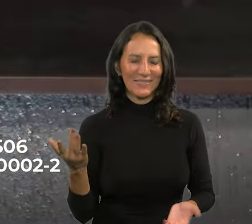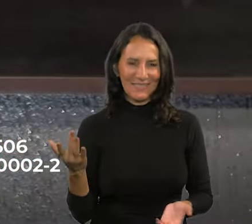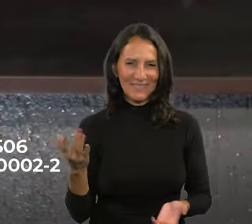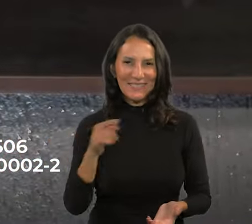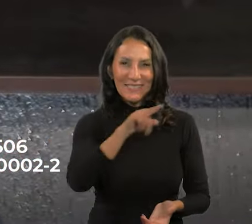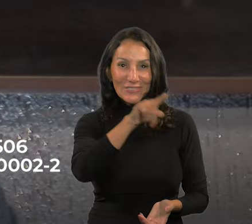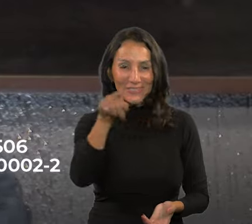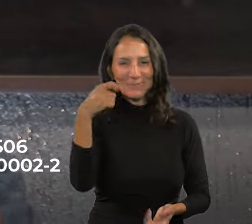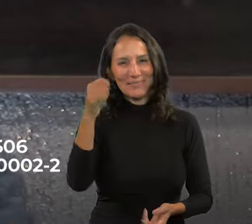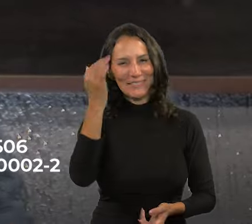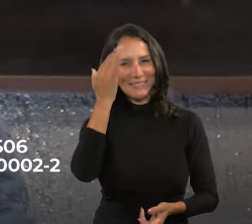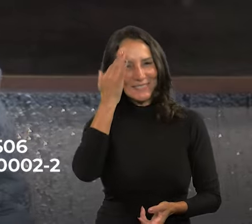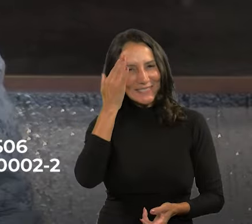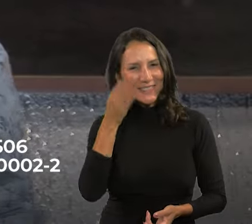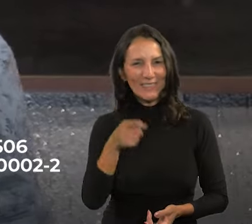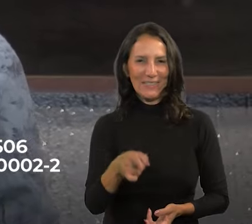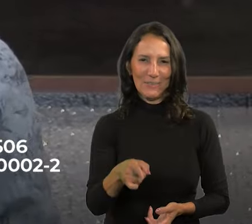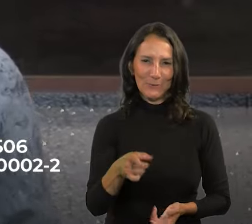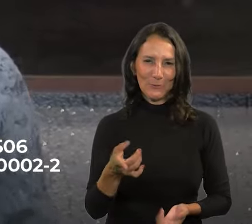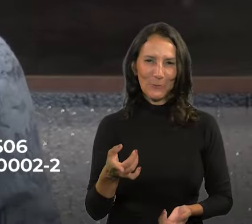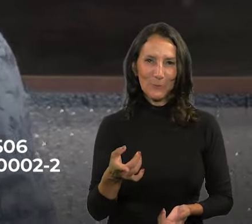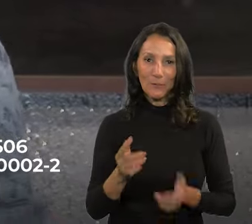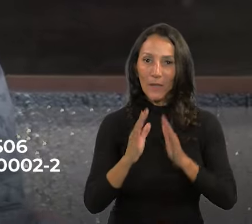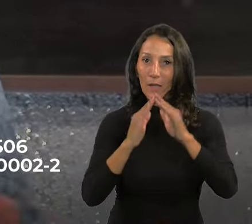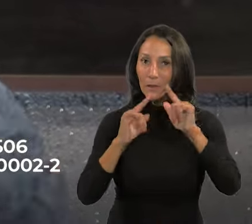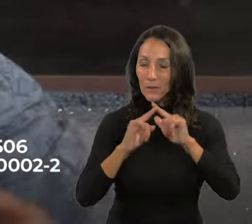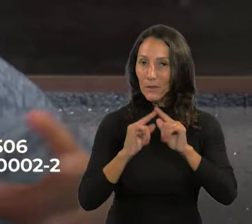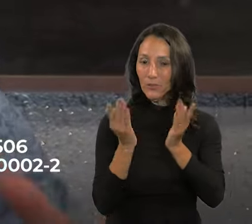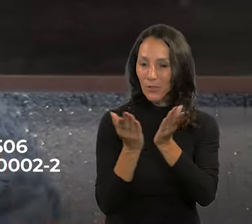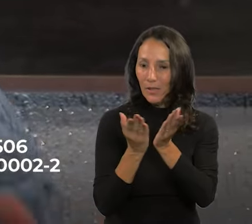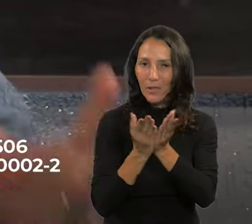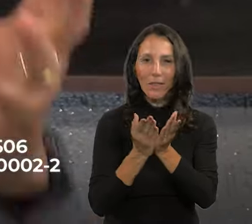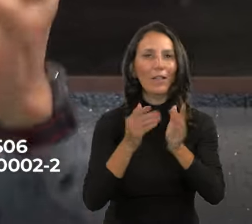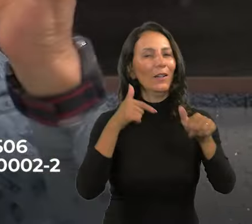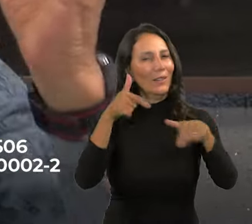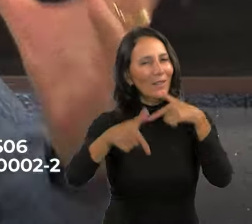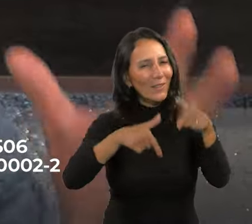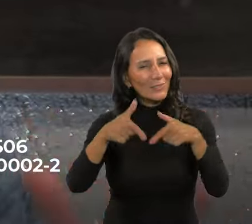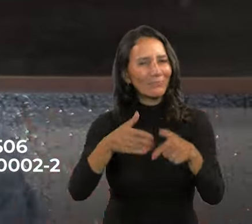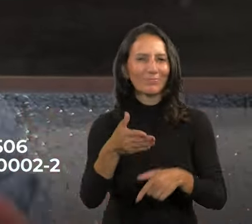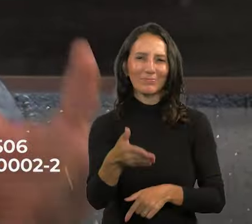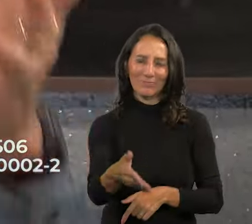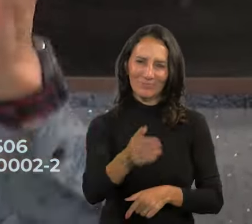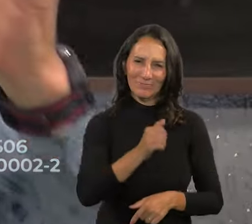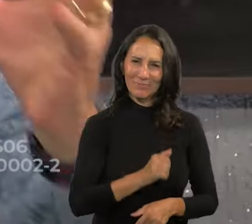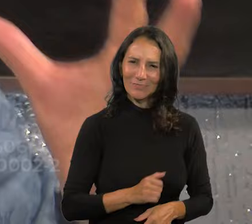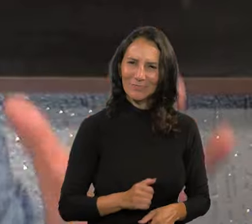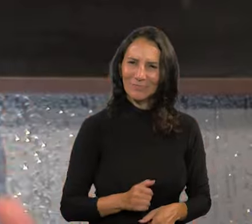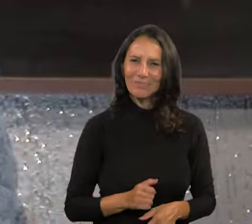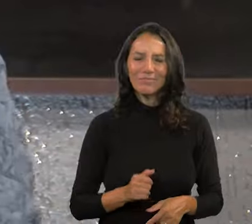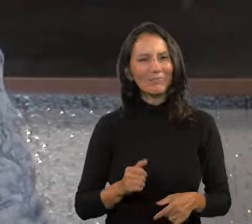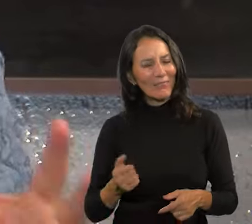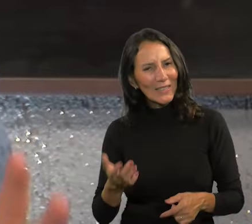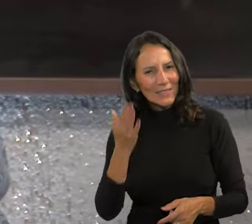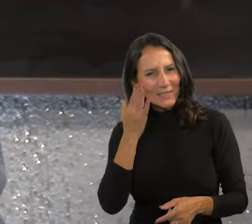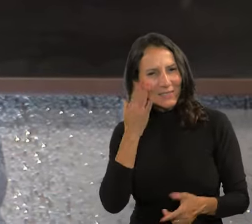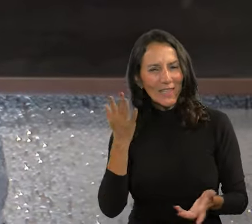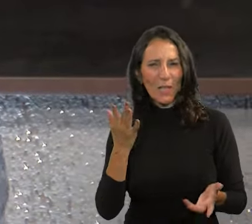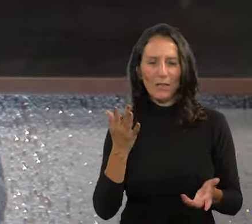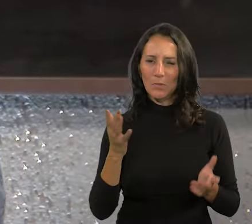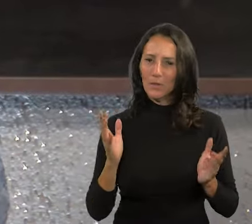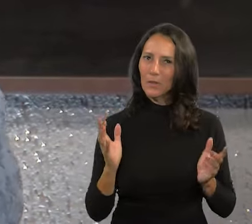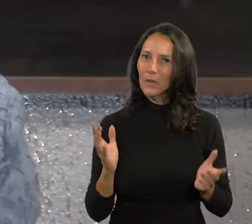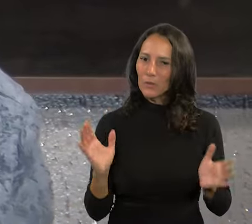que entender. E a igreja evangélica trabalha com isso, despertando nas pessoas uma vontade de